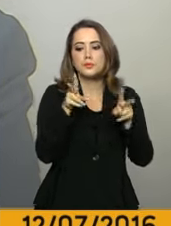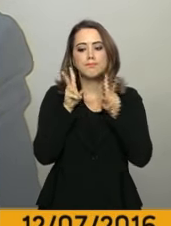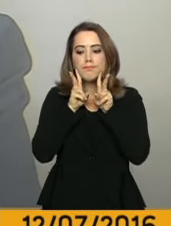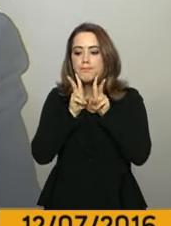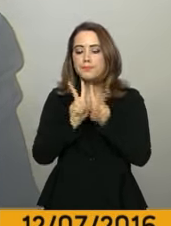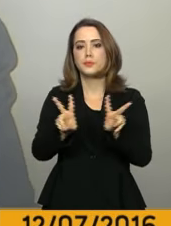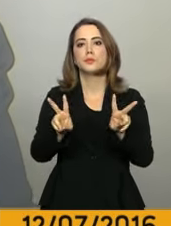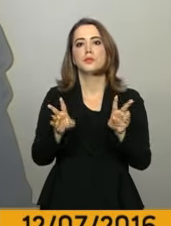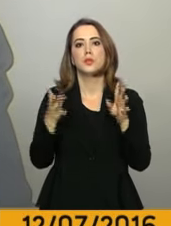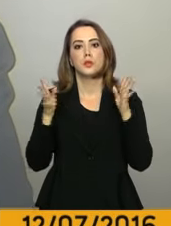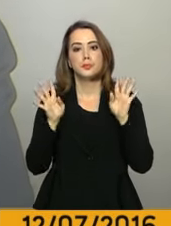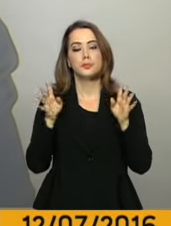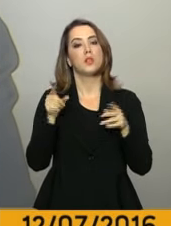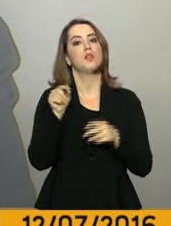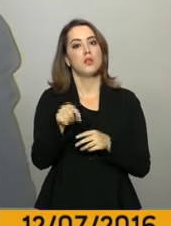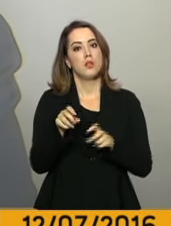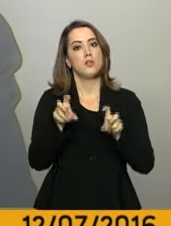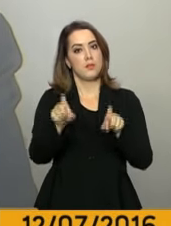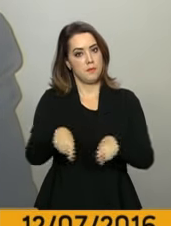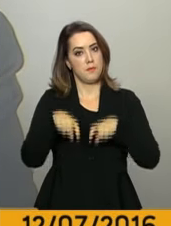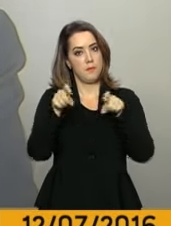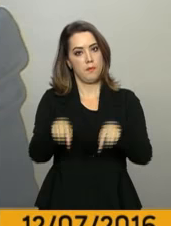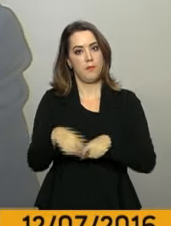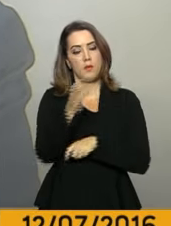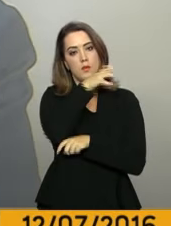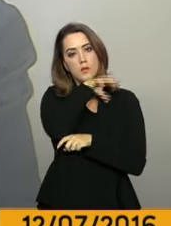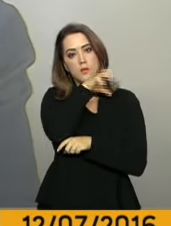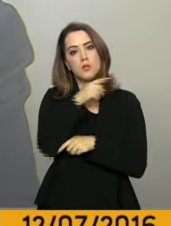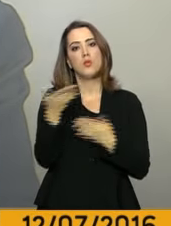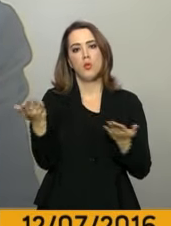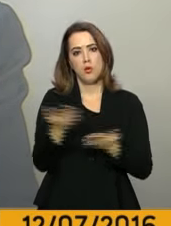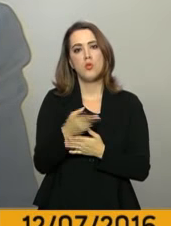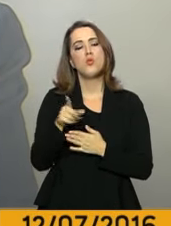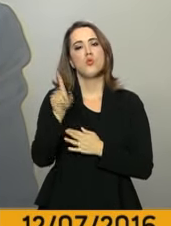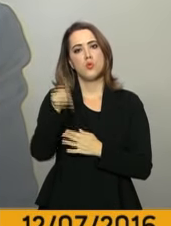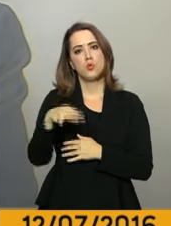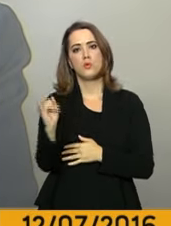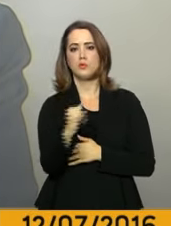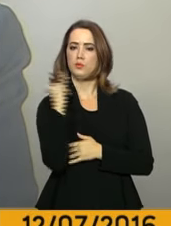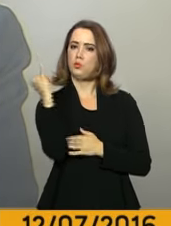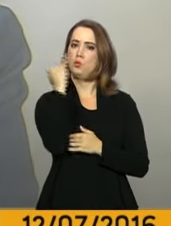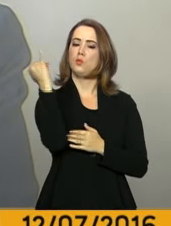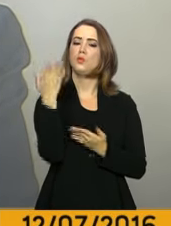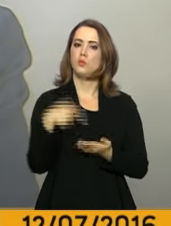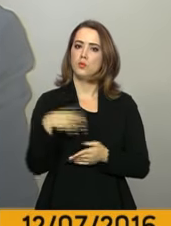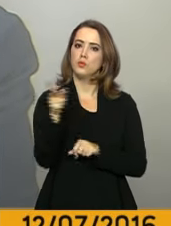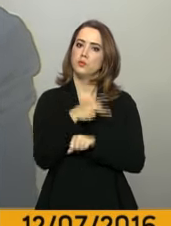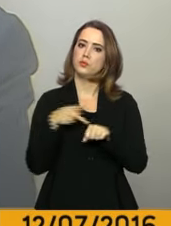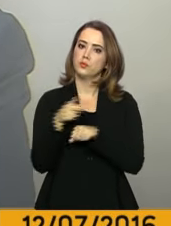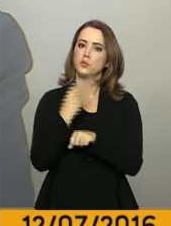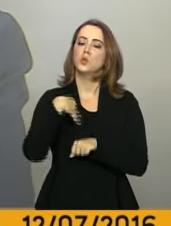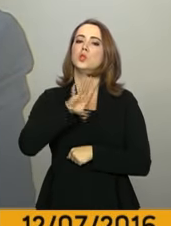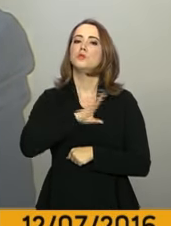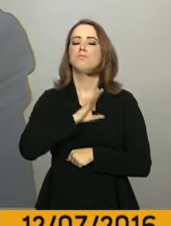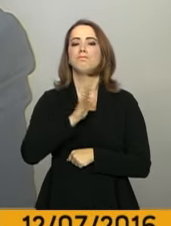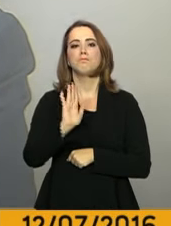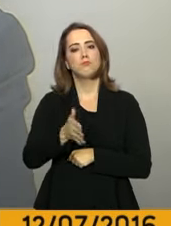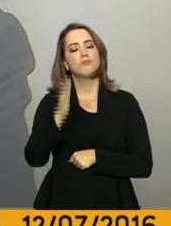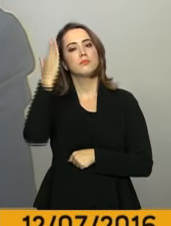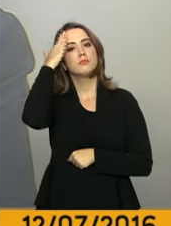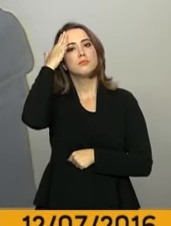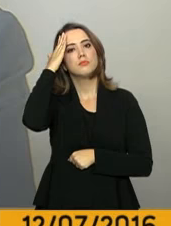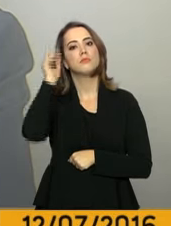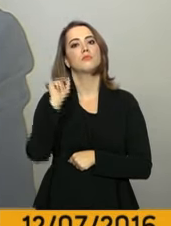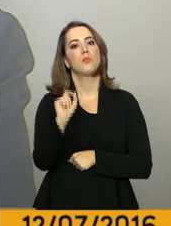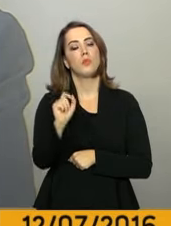à questão do agronegócio que é a pauta mais importante hoje do país vocês disseram aqui mas nós temos consciência de que a